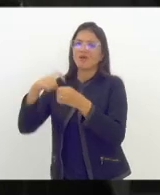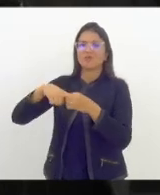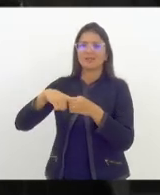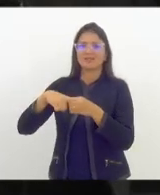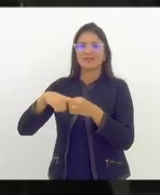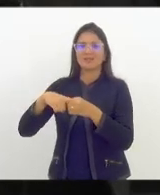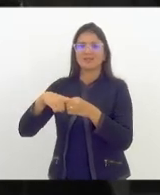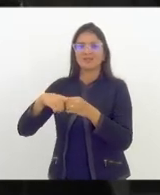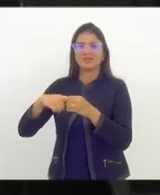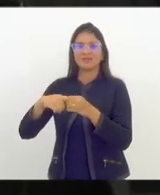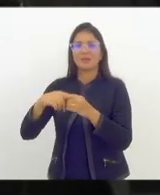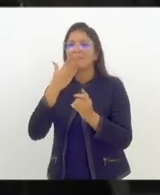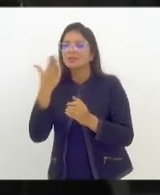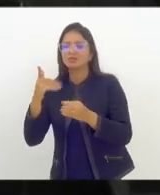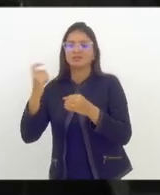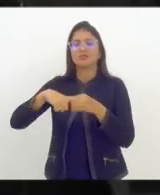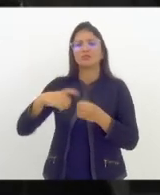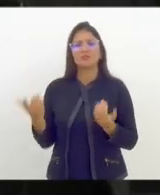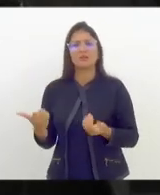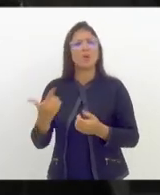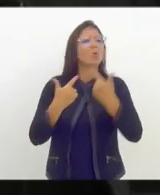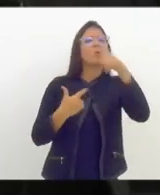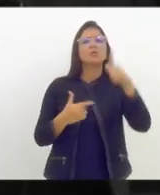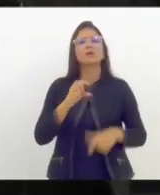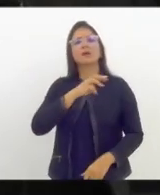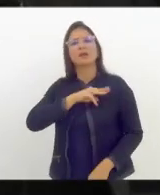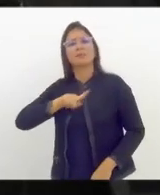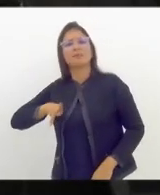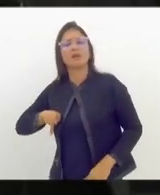Outra pelo Ministério Público, que quer declarar